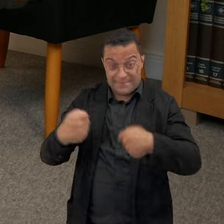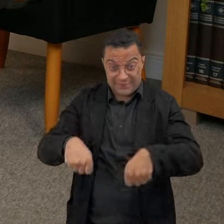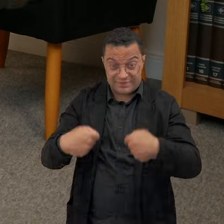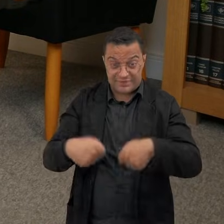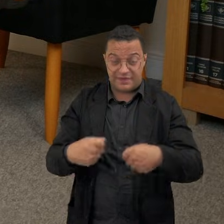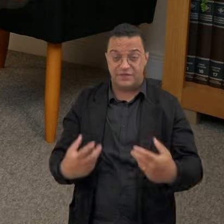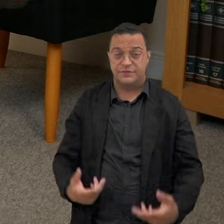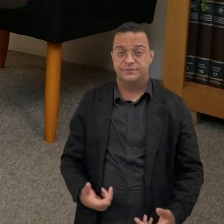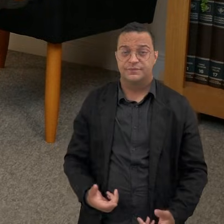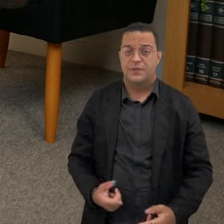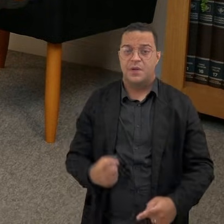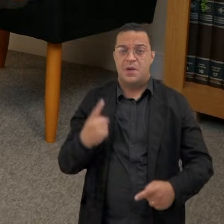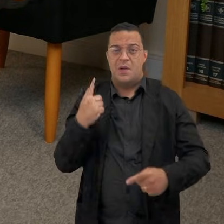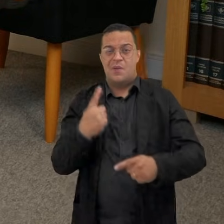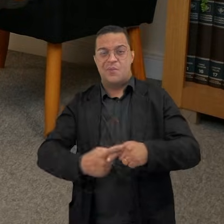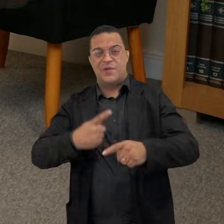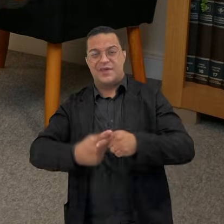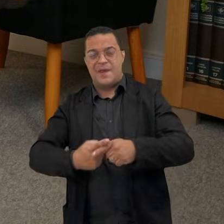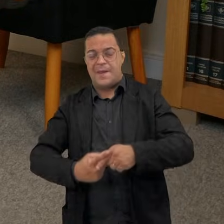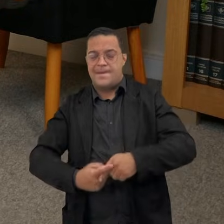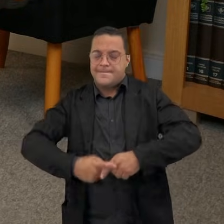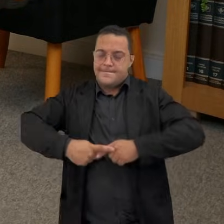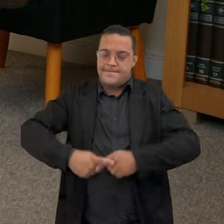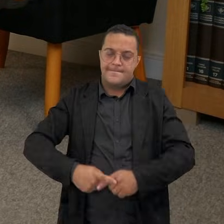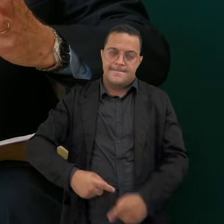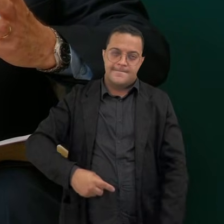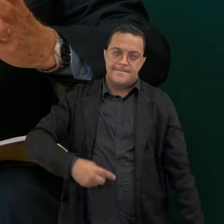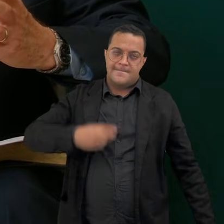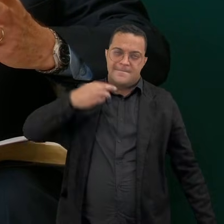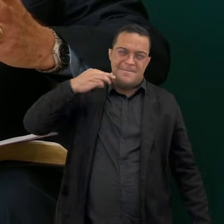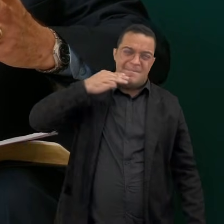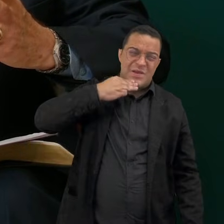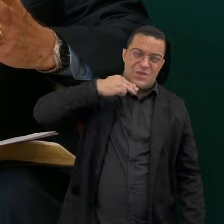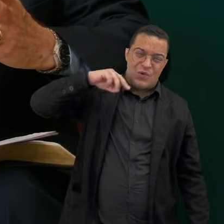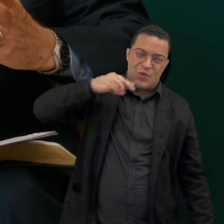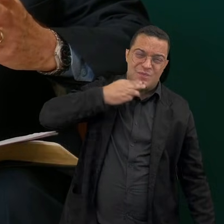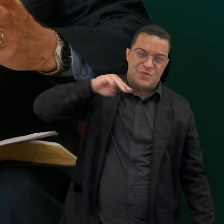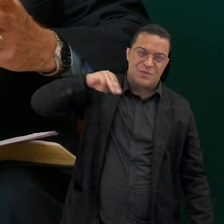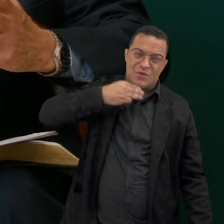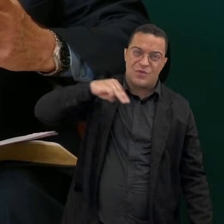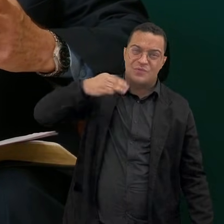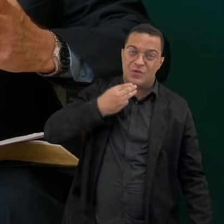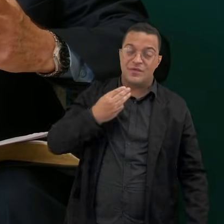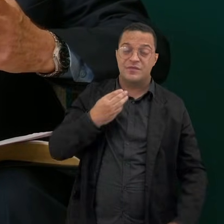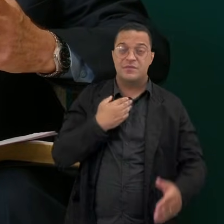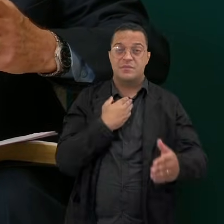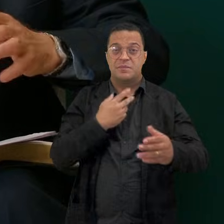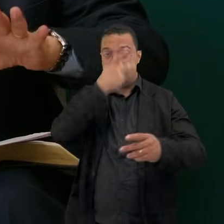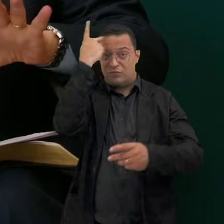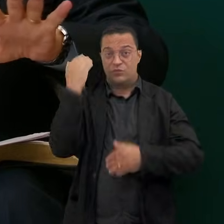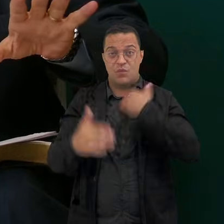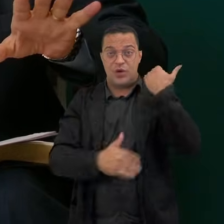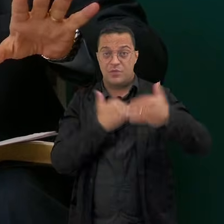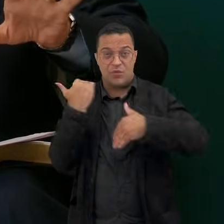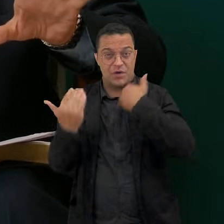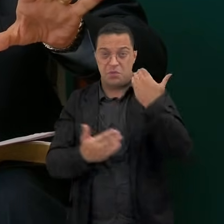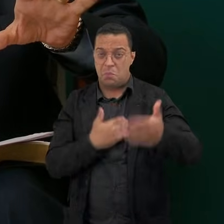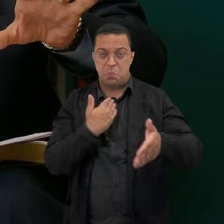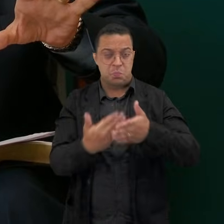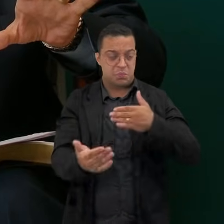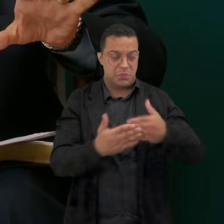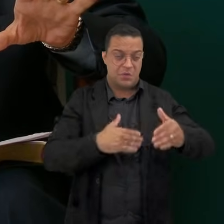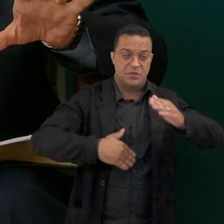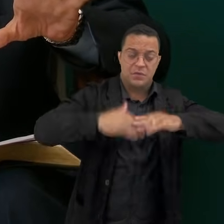mortas milhões de pessoas, e não importava se era um banqueiro, um maestro, uma pessoa simples, ele